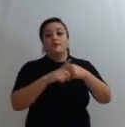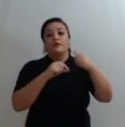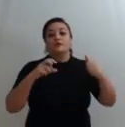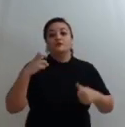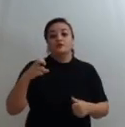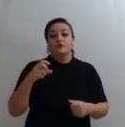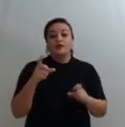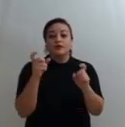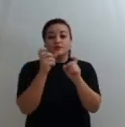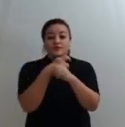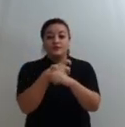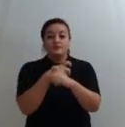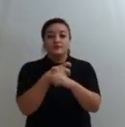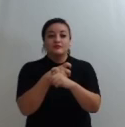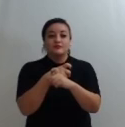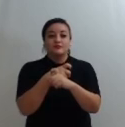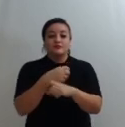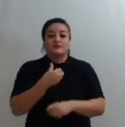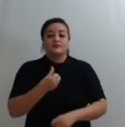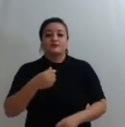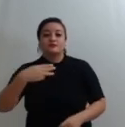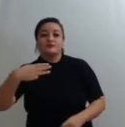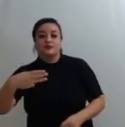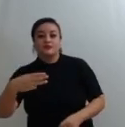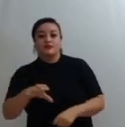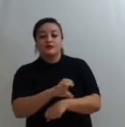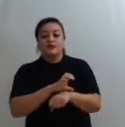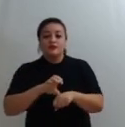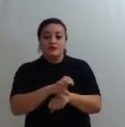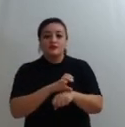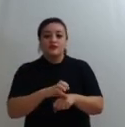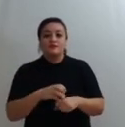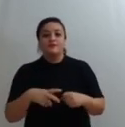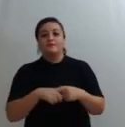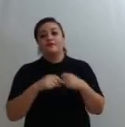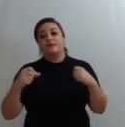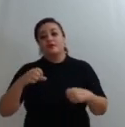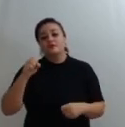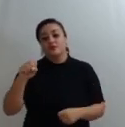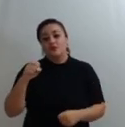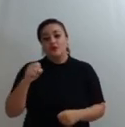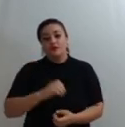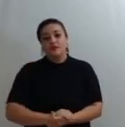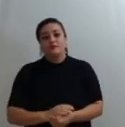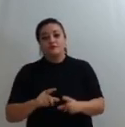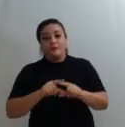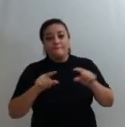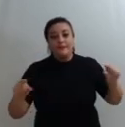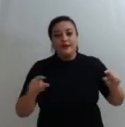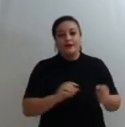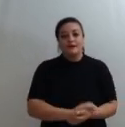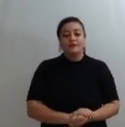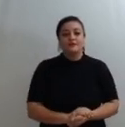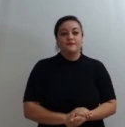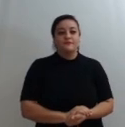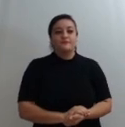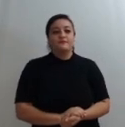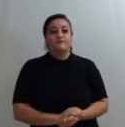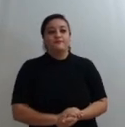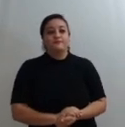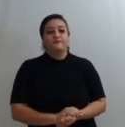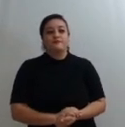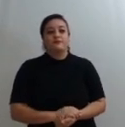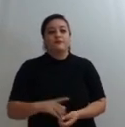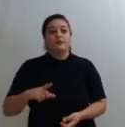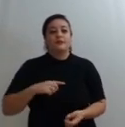inciso 63 da Constituição Federal, e artigo 8º, parágrafo 2º G do Pacto de São José da Costa Rica. Pertinente à lição de